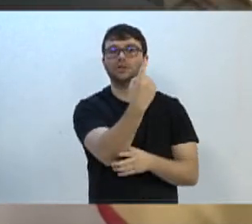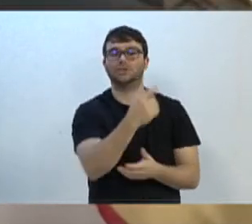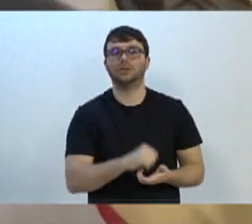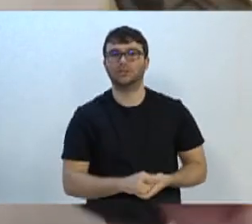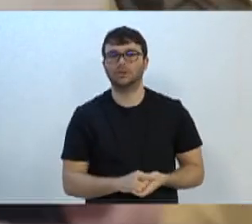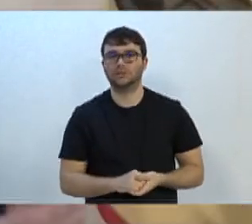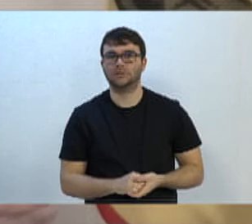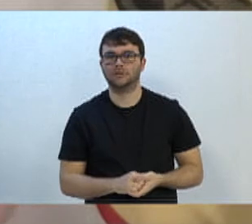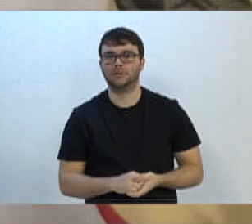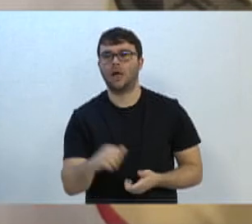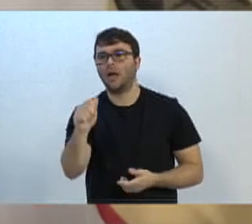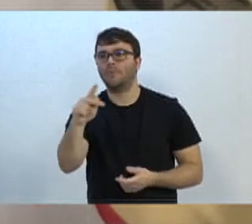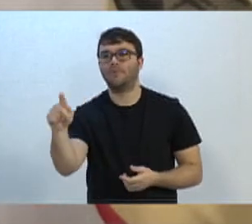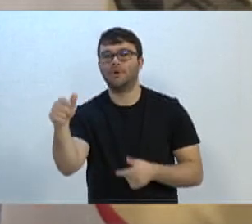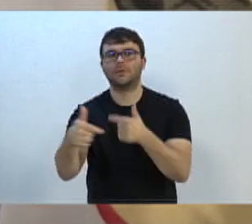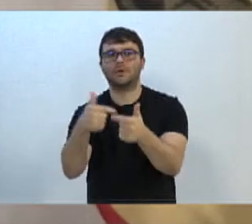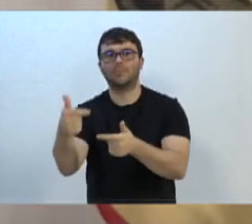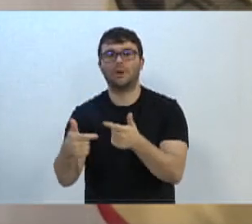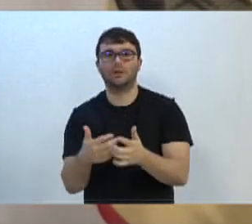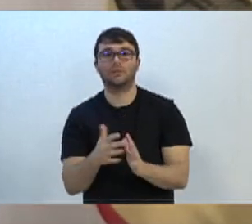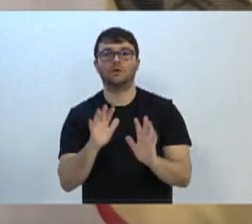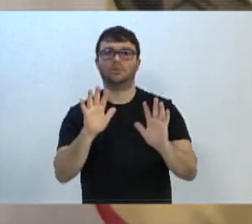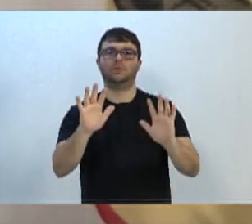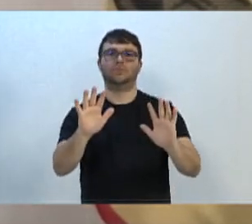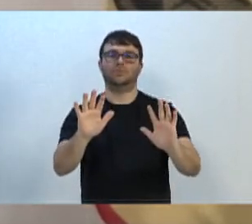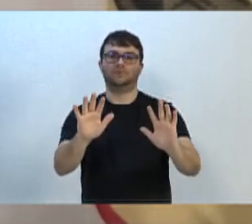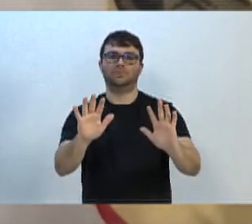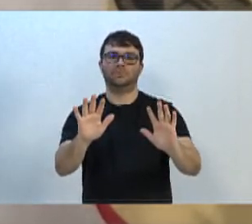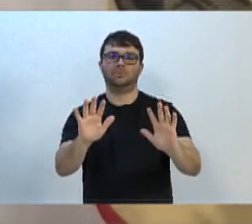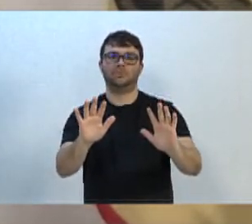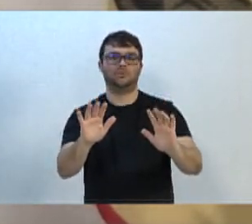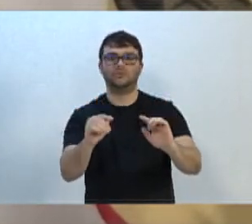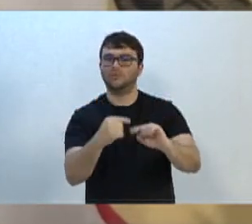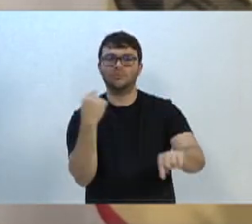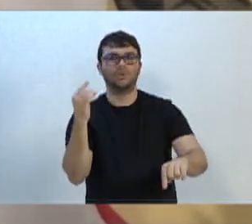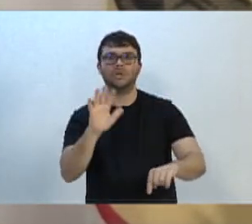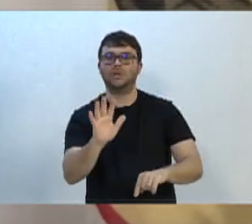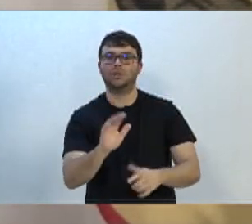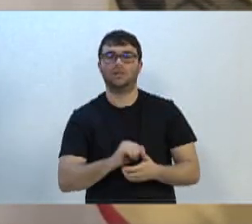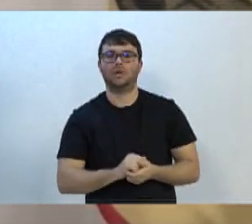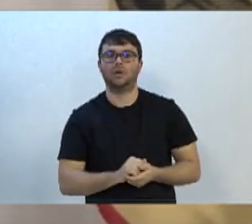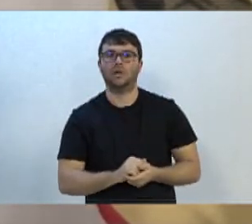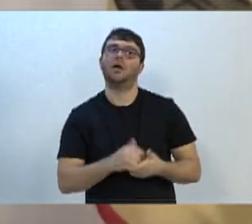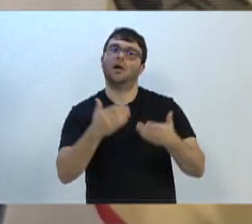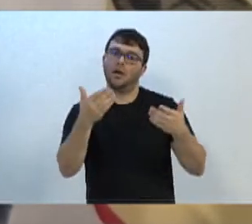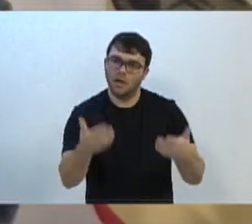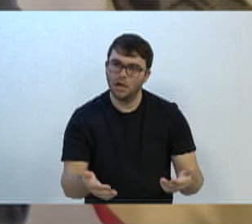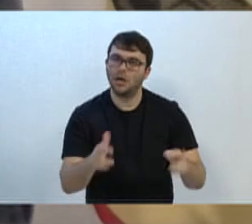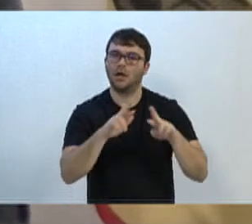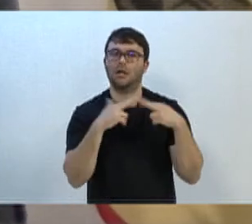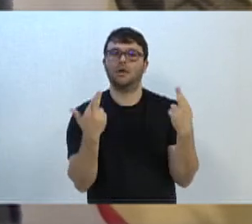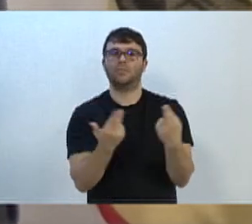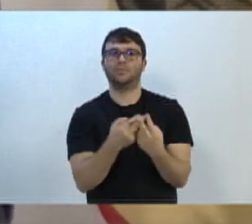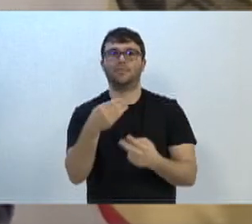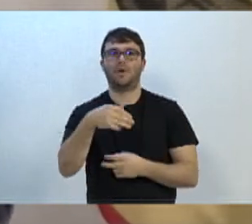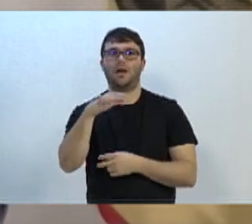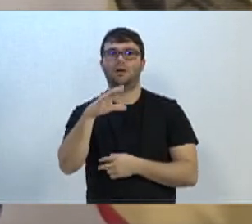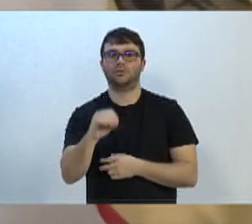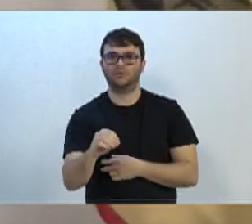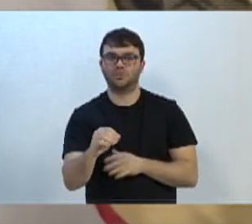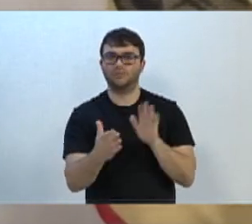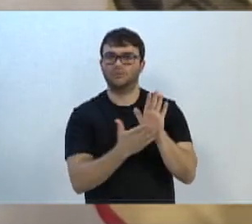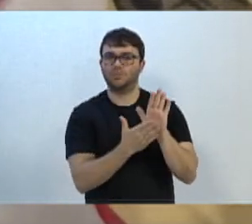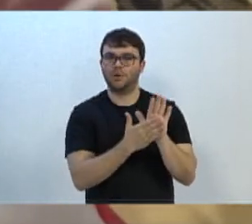lá tinha um app fazendo trabalho falei não é possível não faz sentido e aí fizemos a reunião aqui em março propomos